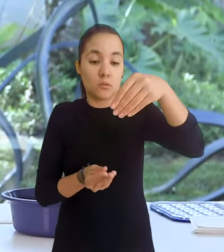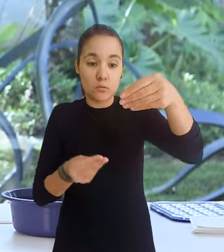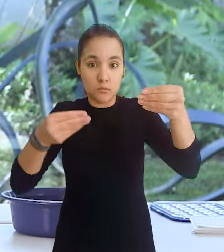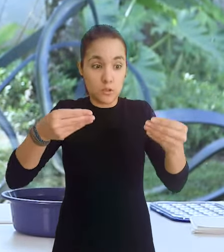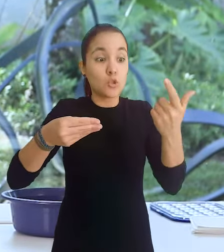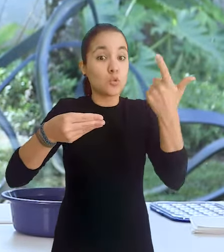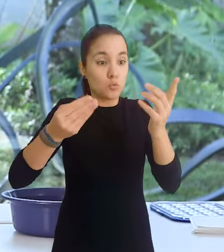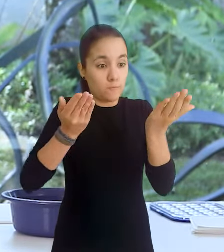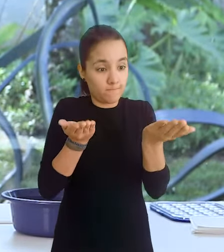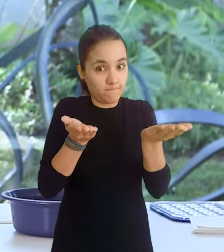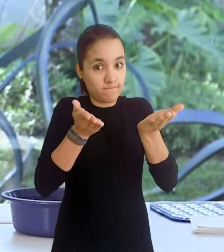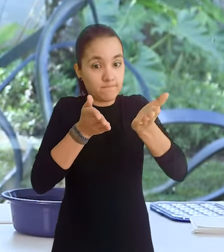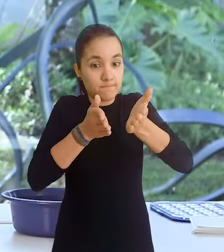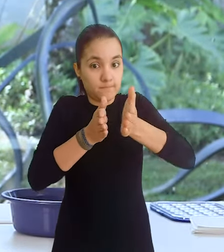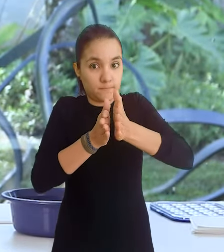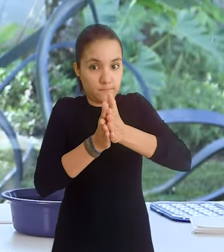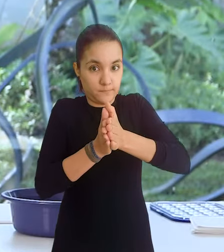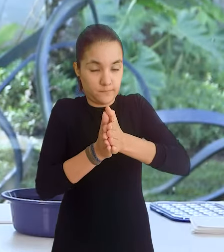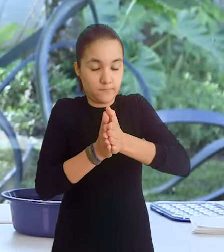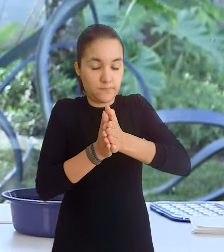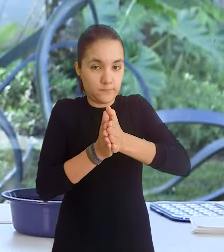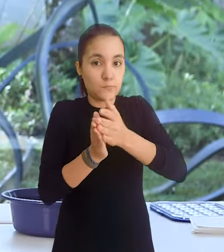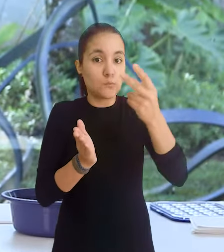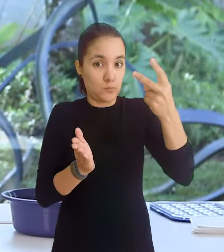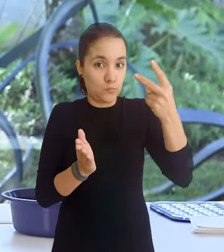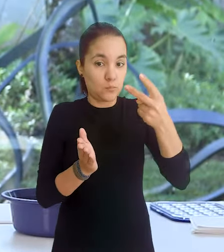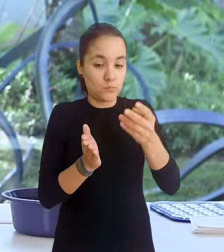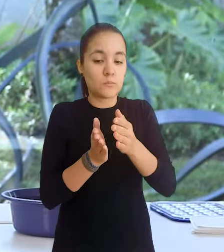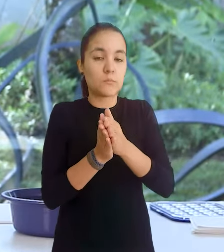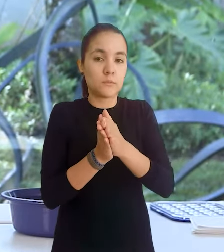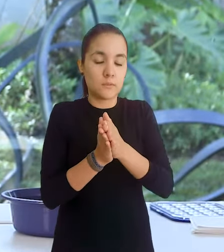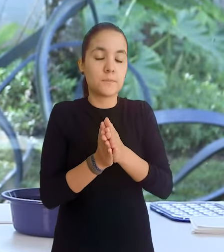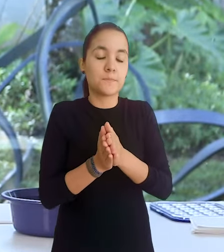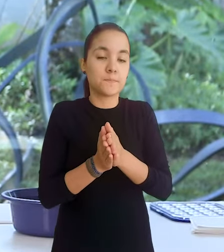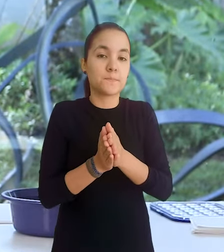repete essa operação e dobra ela uma segunda vez.